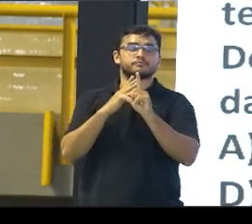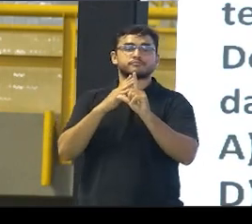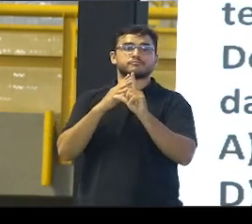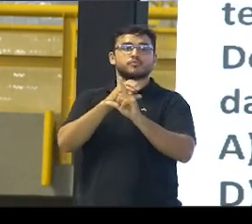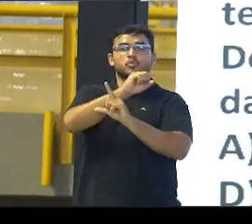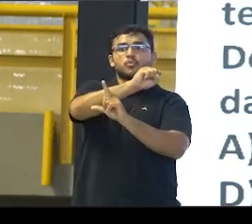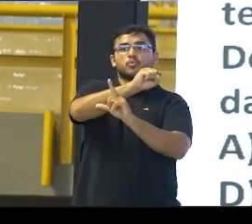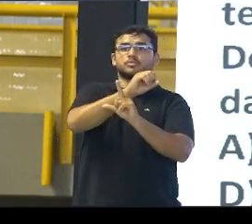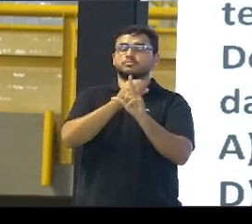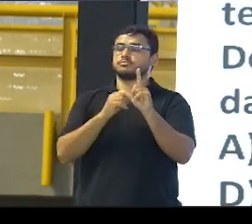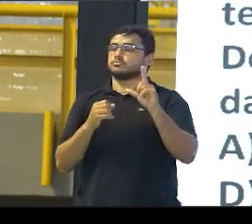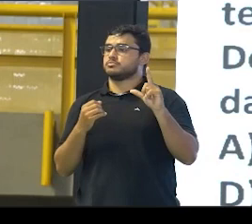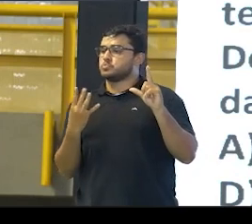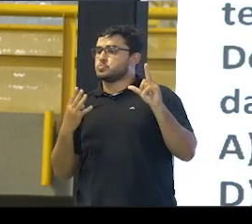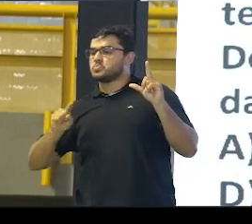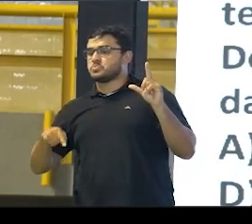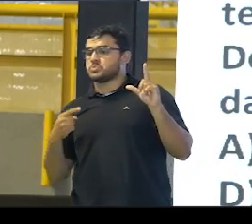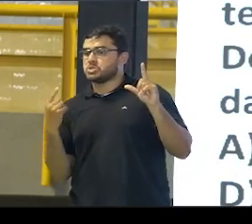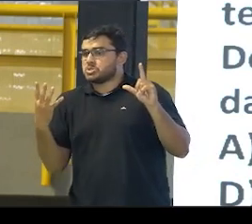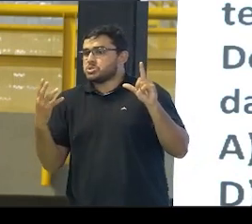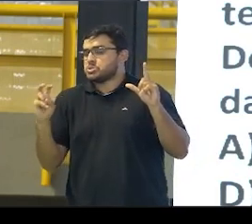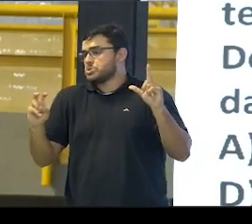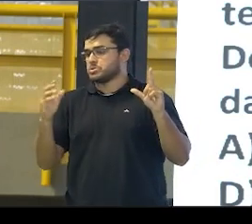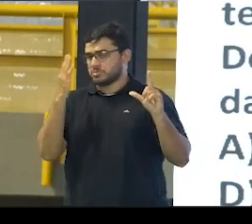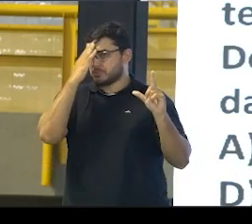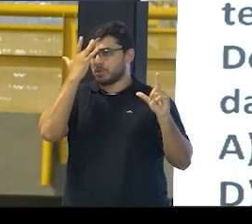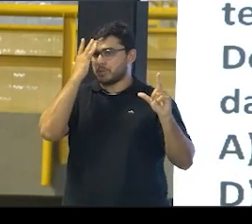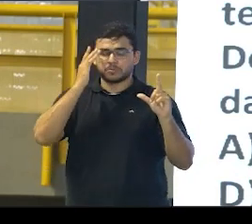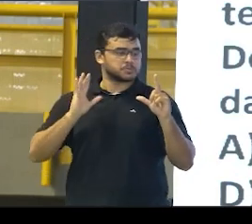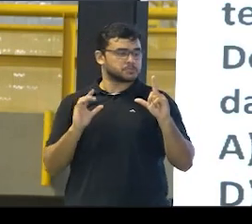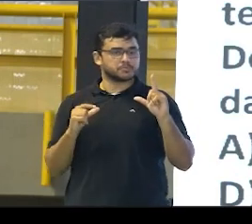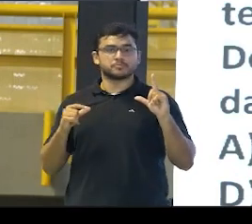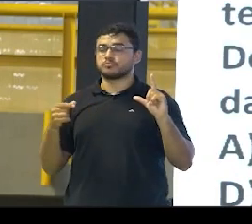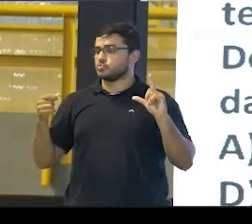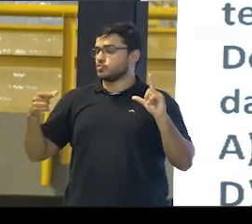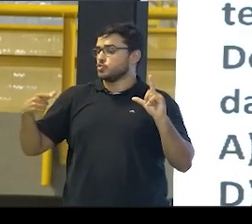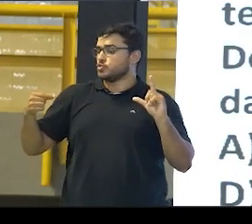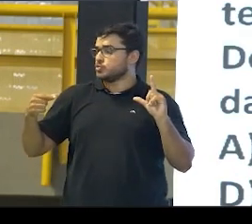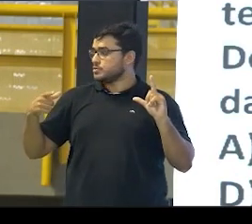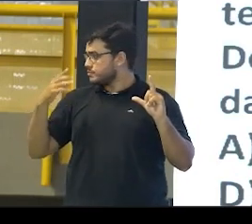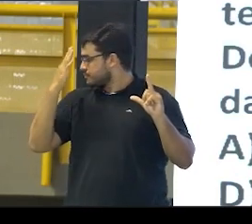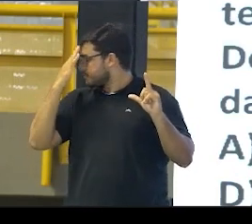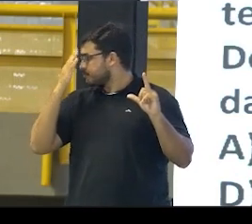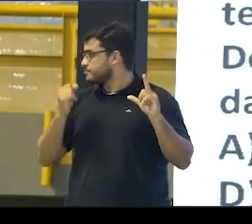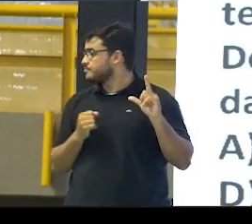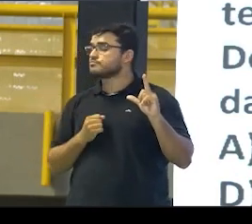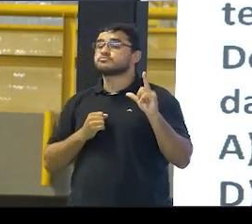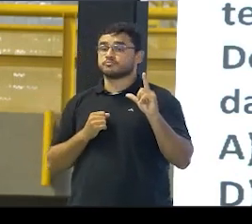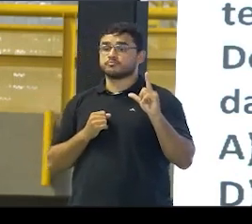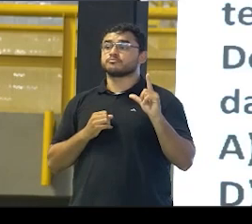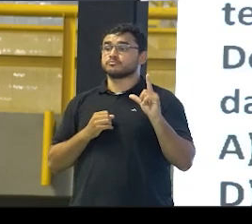16x9. Quando eu digo 16x9, eu estou falando de proporção. Pode ser que seja